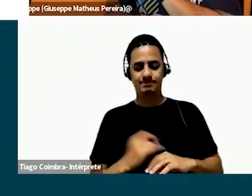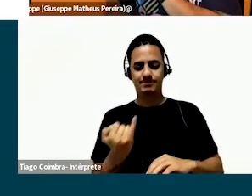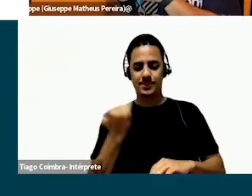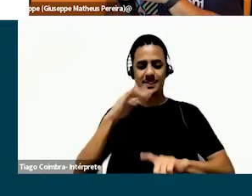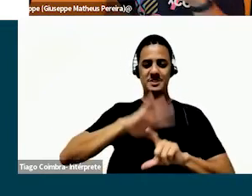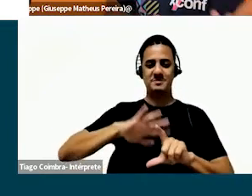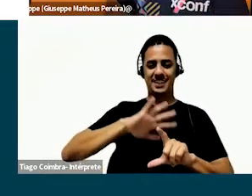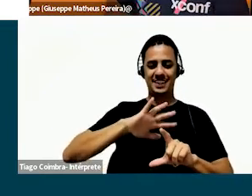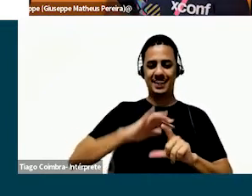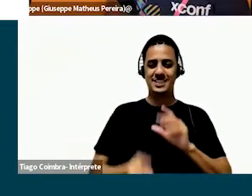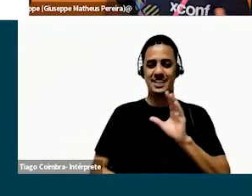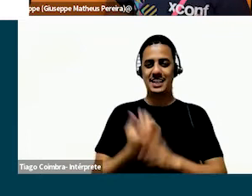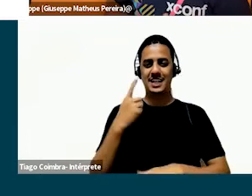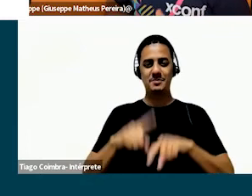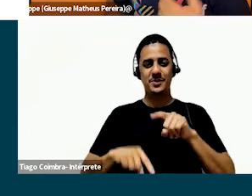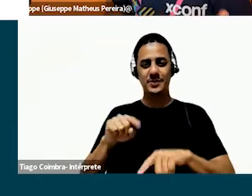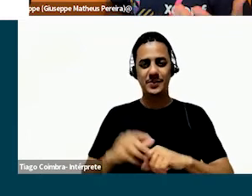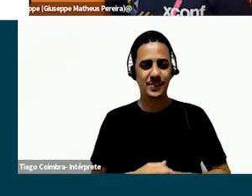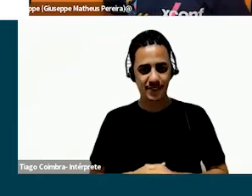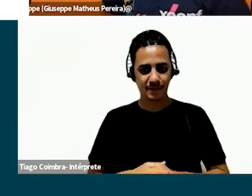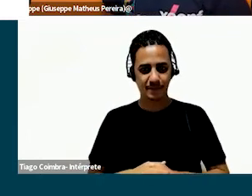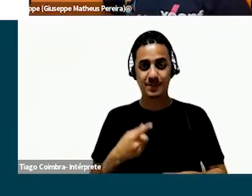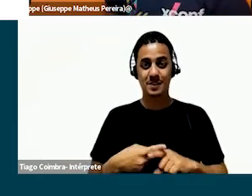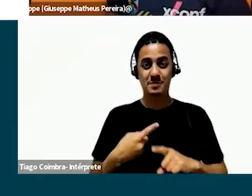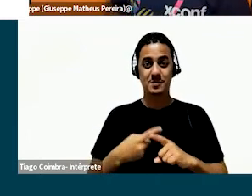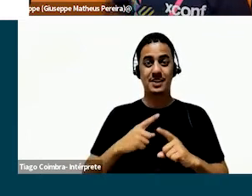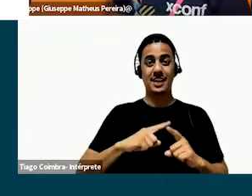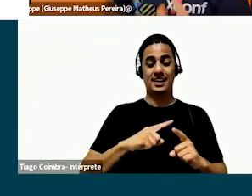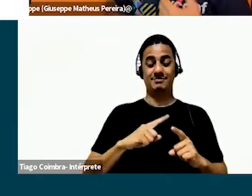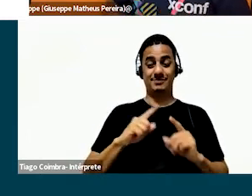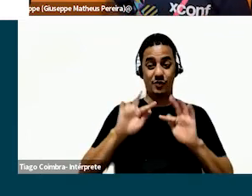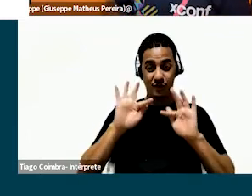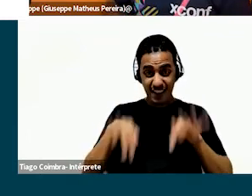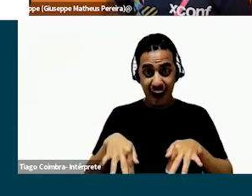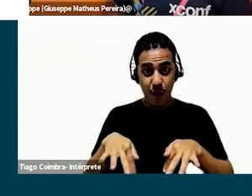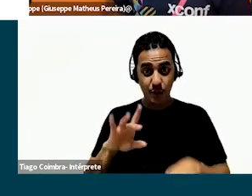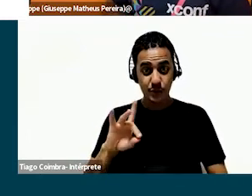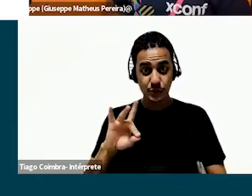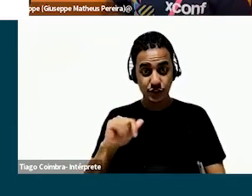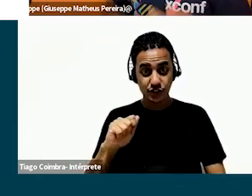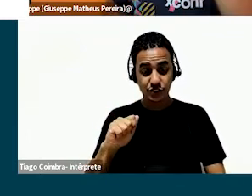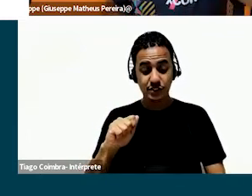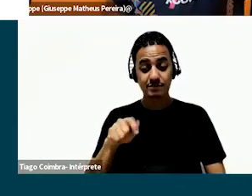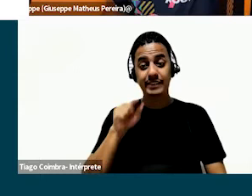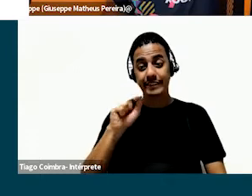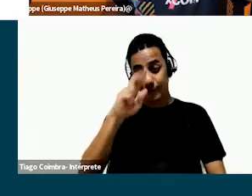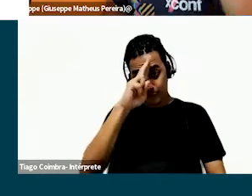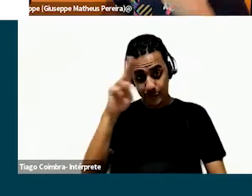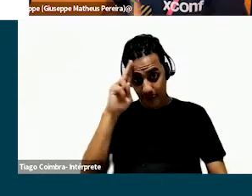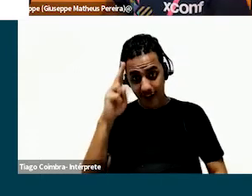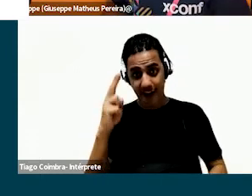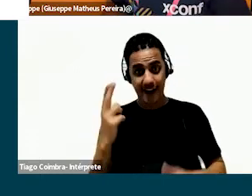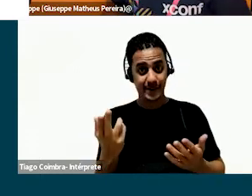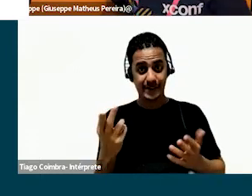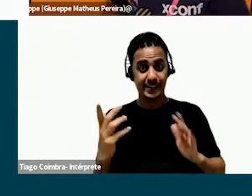é o back-end para um produto. No fim do dia, o usuário ele vai ter contato com o código que o desenvolvedor escreveu, né? E